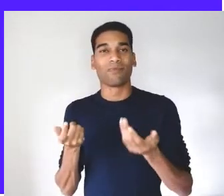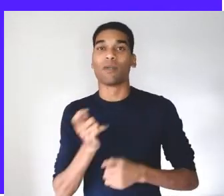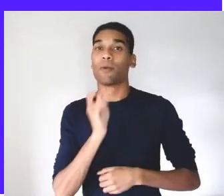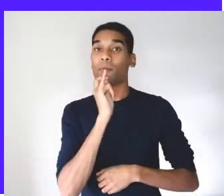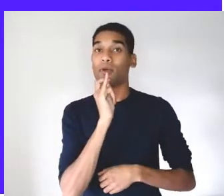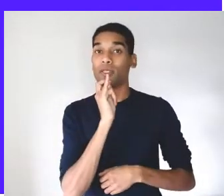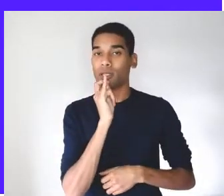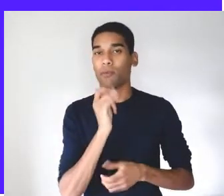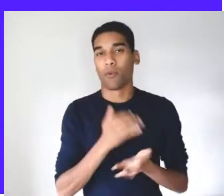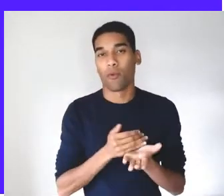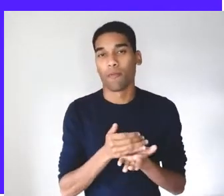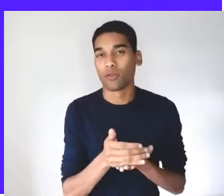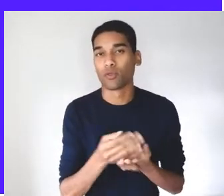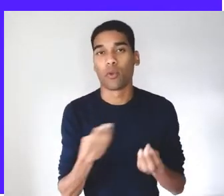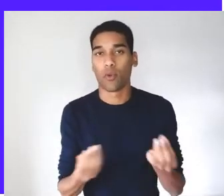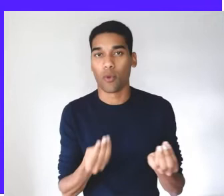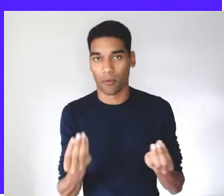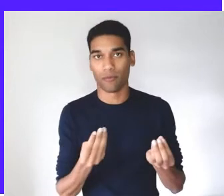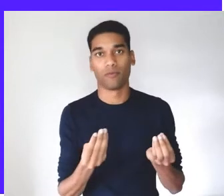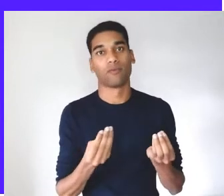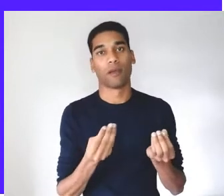Sobre como a gente